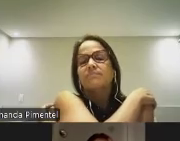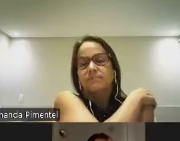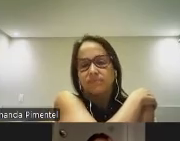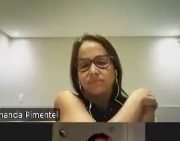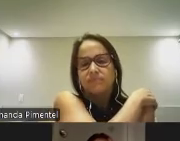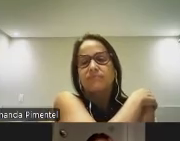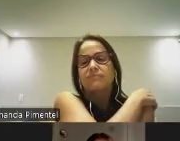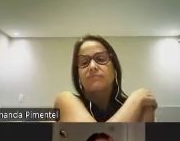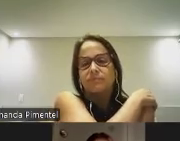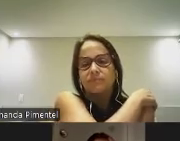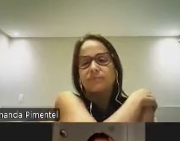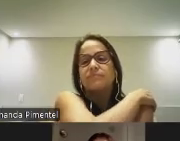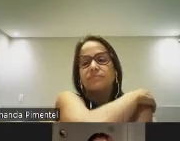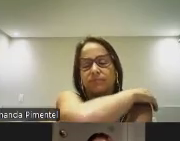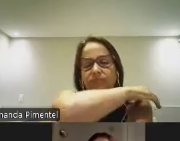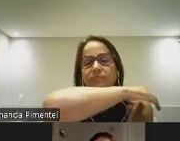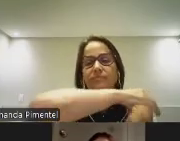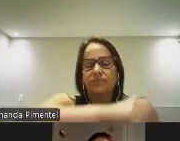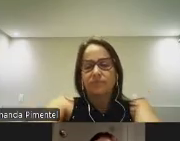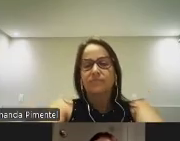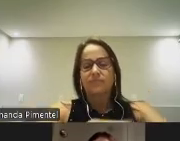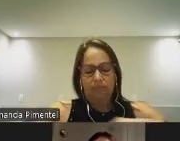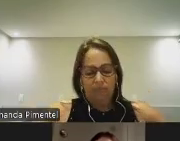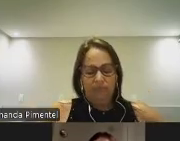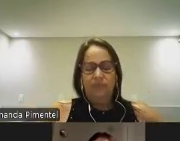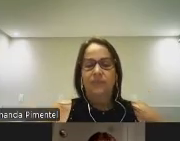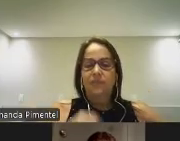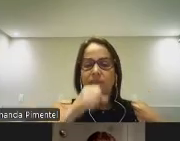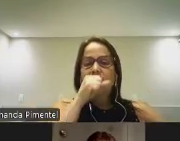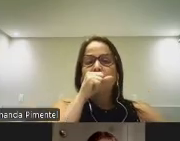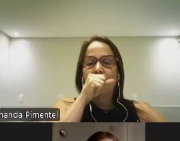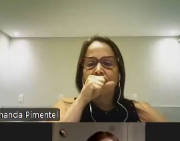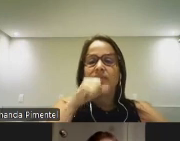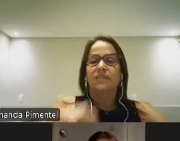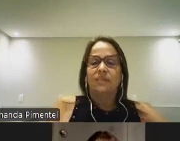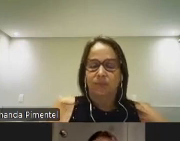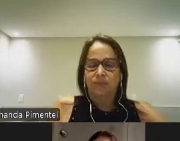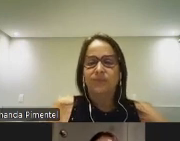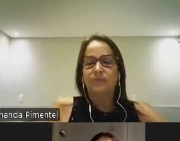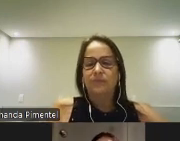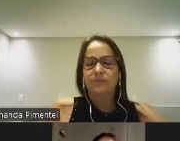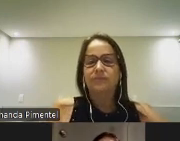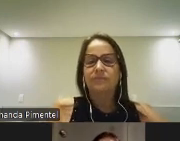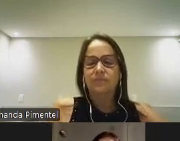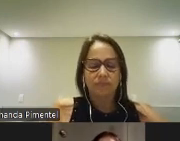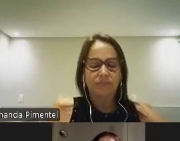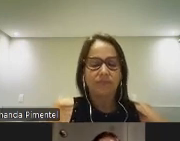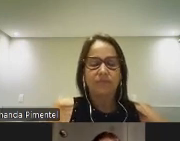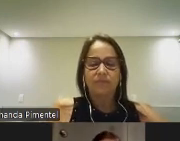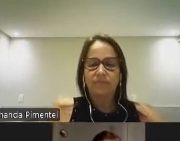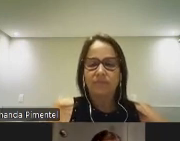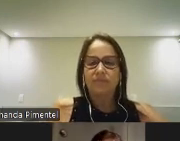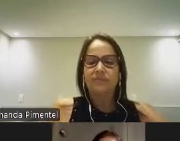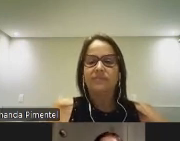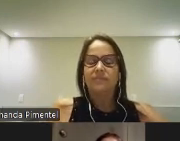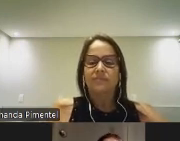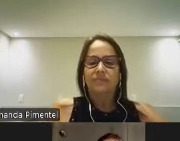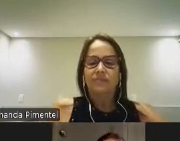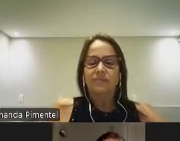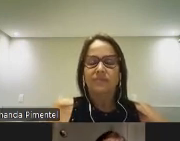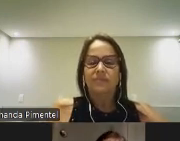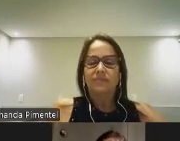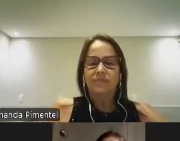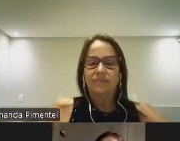numa anemia. Ele tem que ter. Cadê a hemoglobina para andar com oxigênio? Também não adianta. Esse paciente vai falhar cognitivamente.